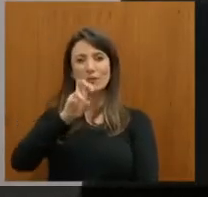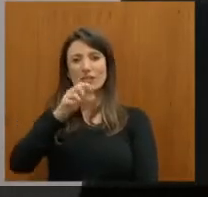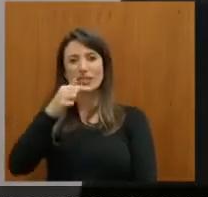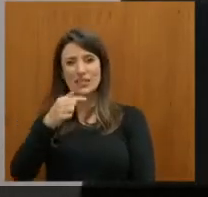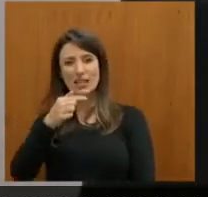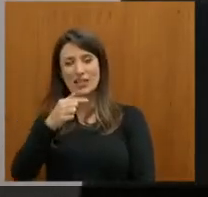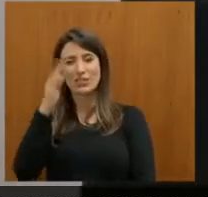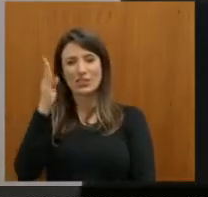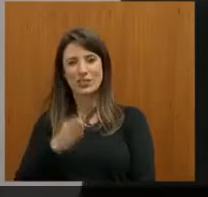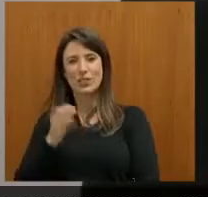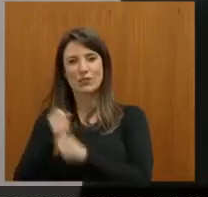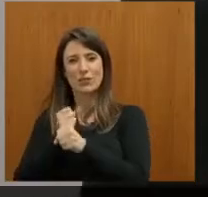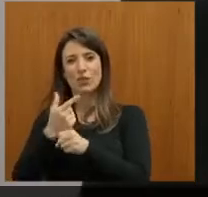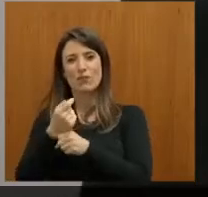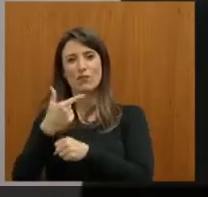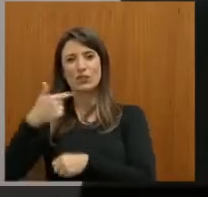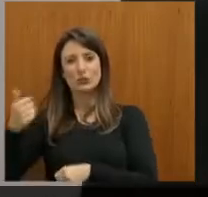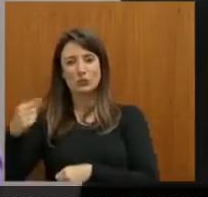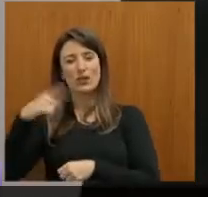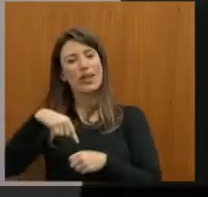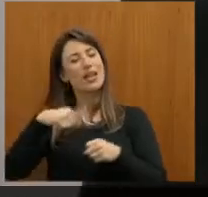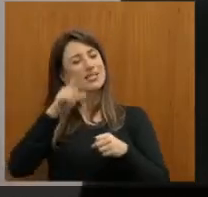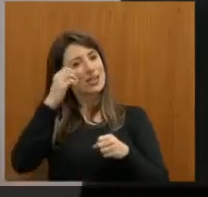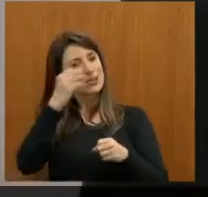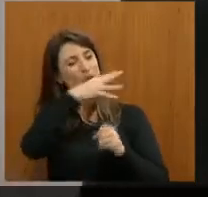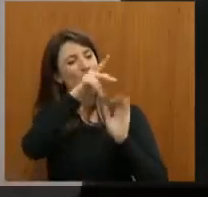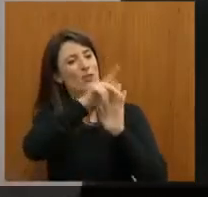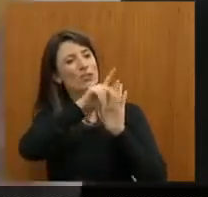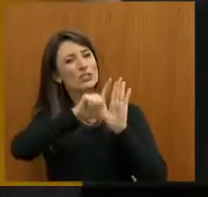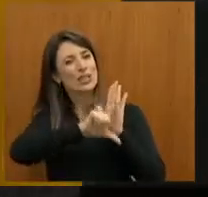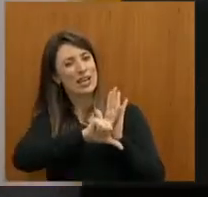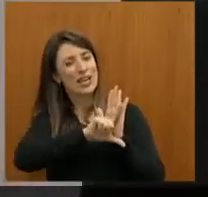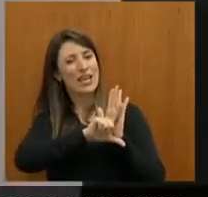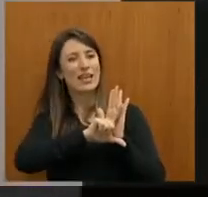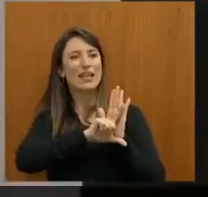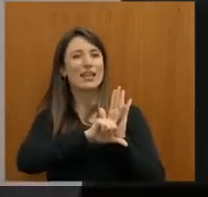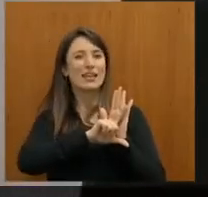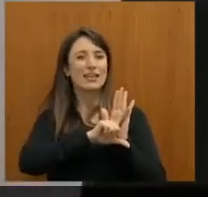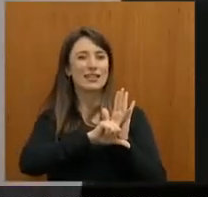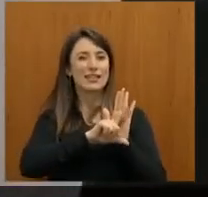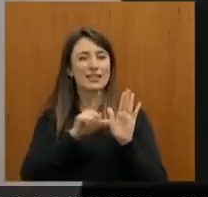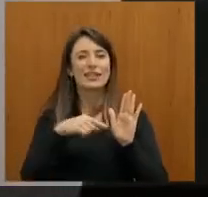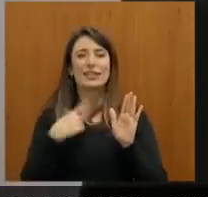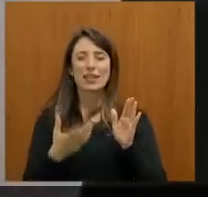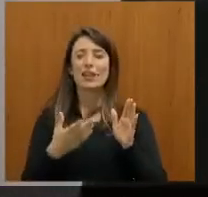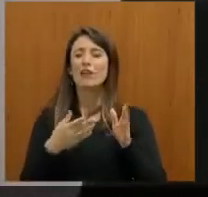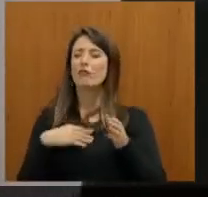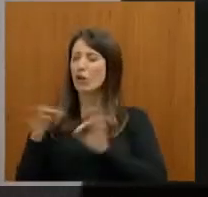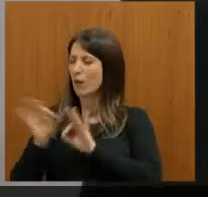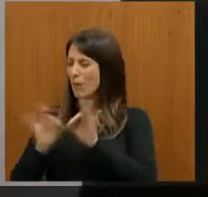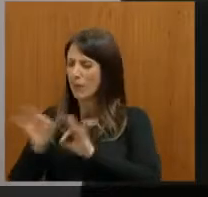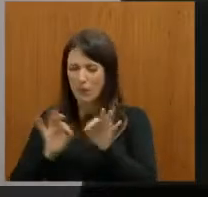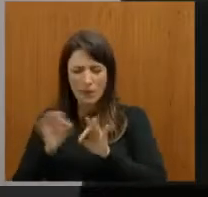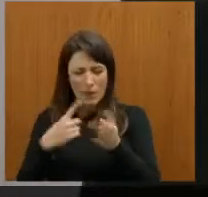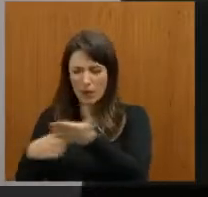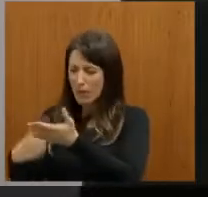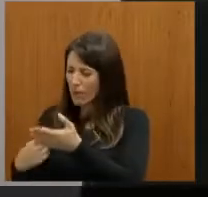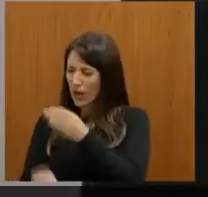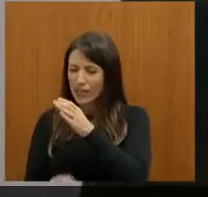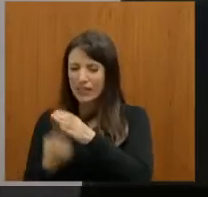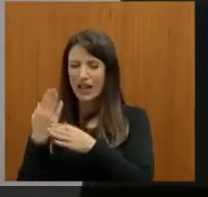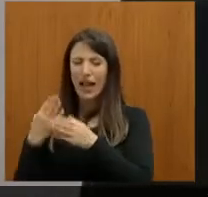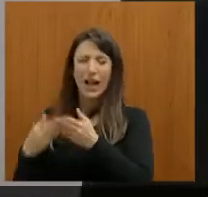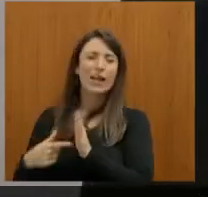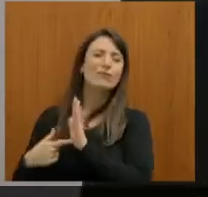2957/2016 um um projeto de lei que foi construído também apresentado colectivamente pelas deputadas